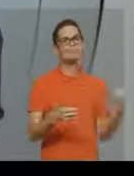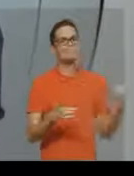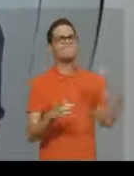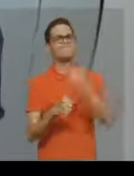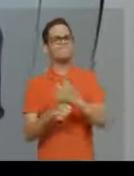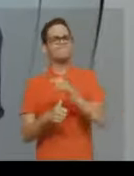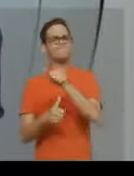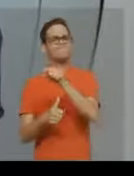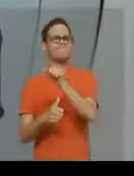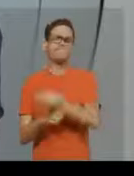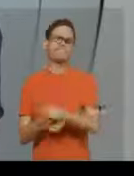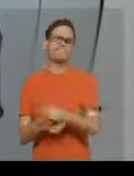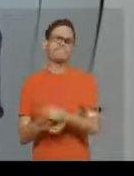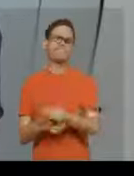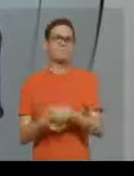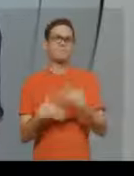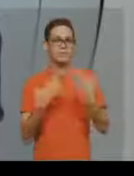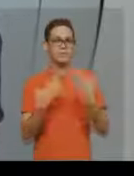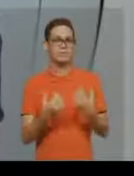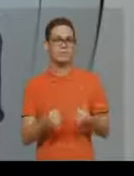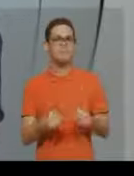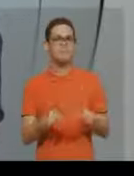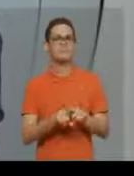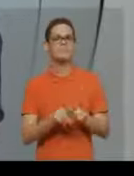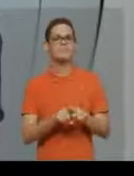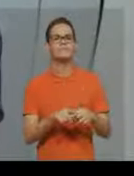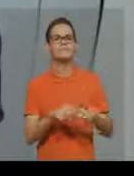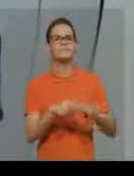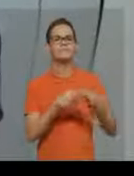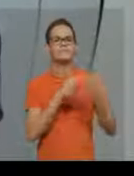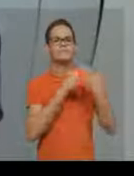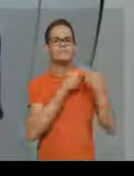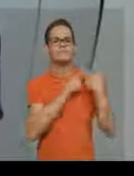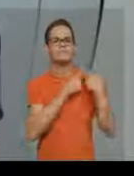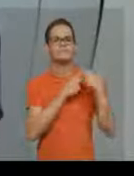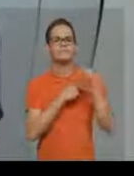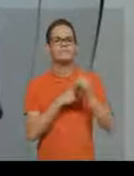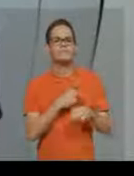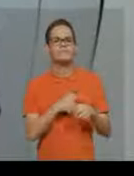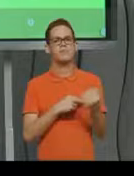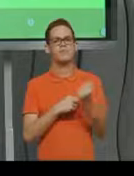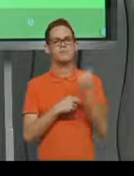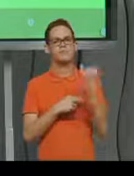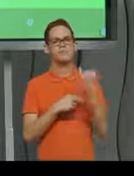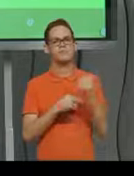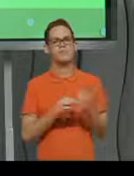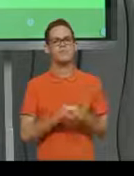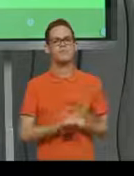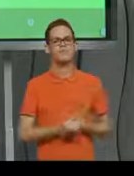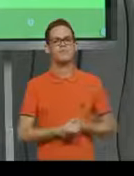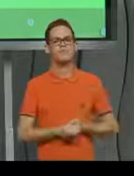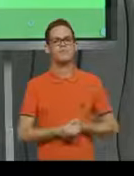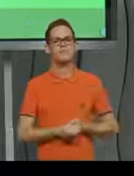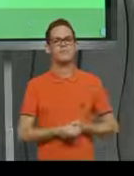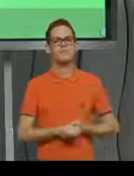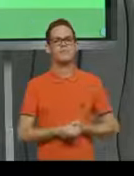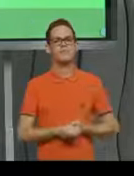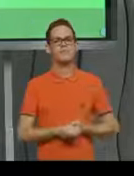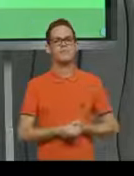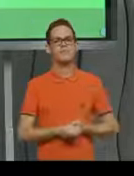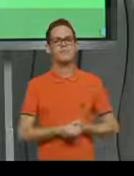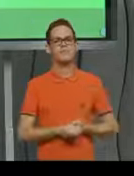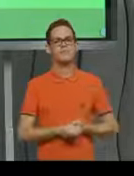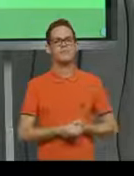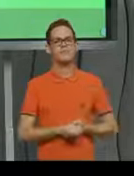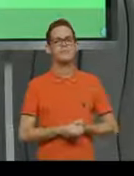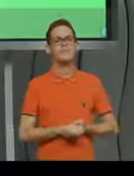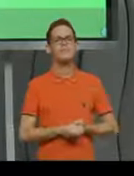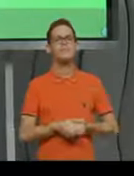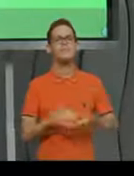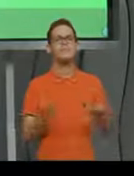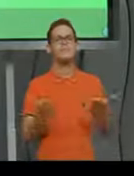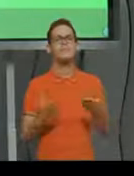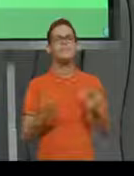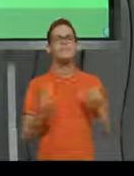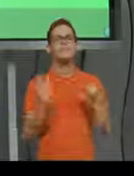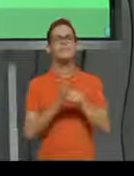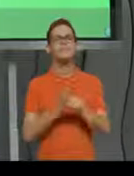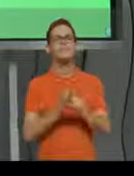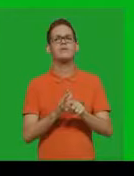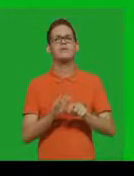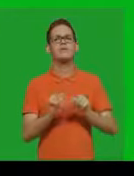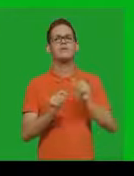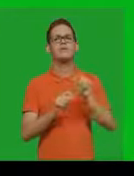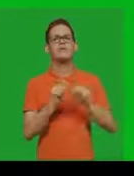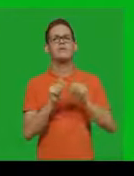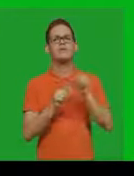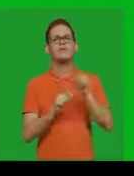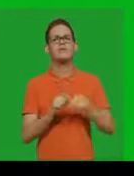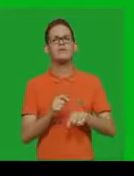sente e assumir uma posição também, que é importante. Entendido. Agora a pergunta, o que